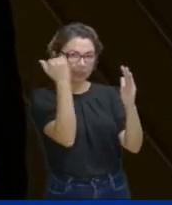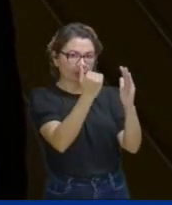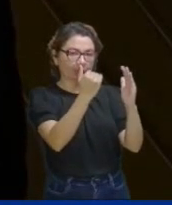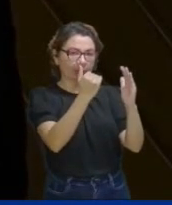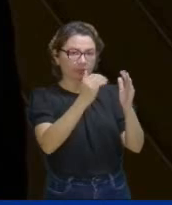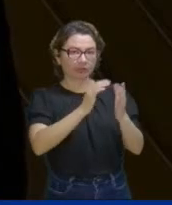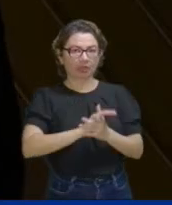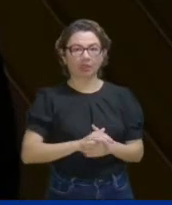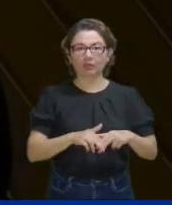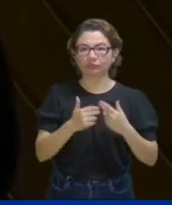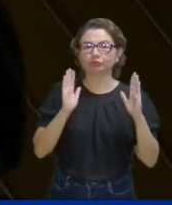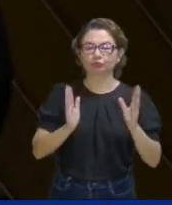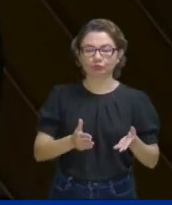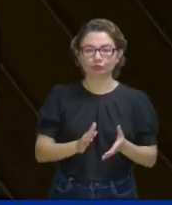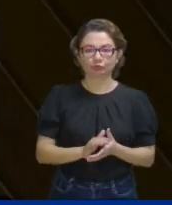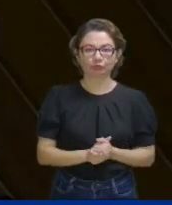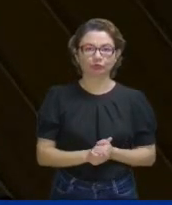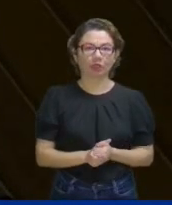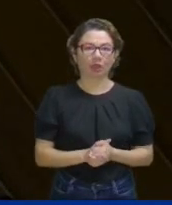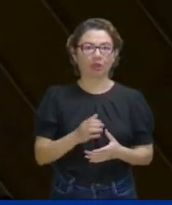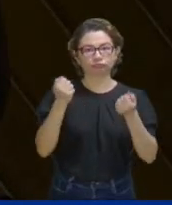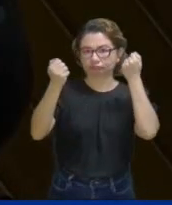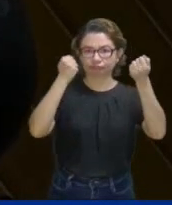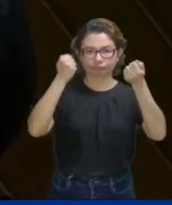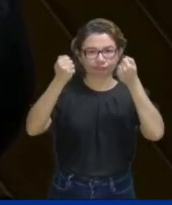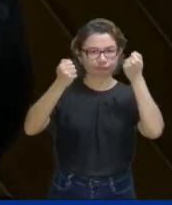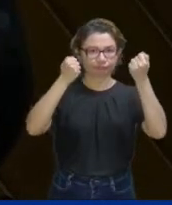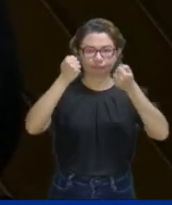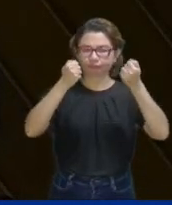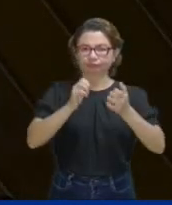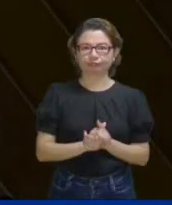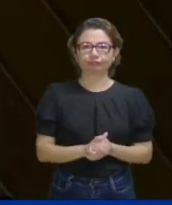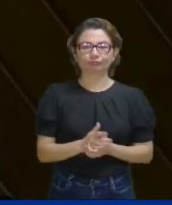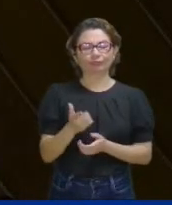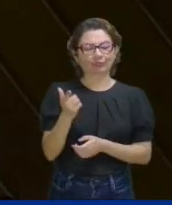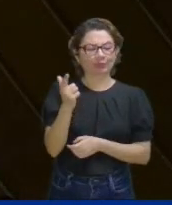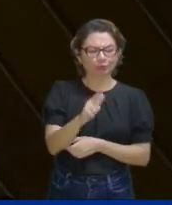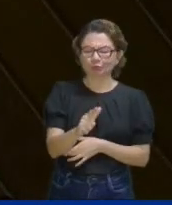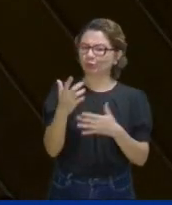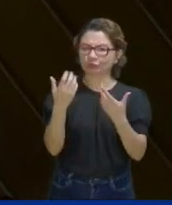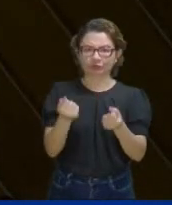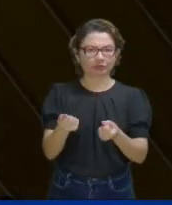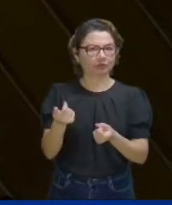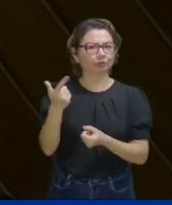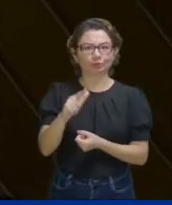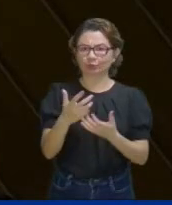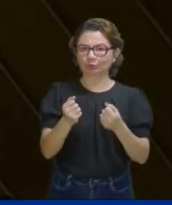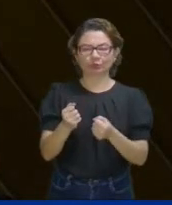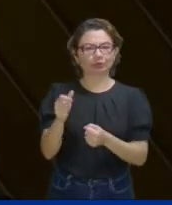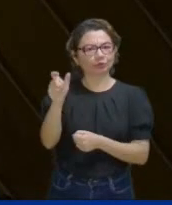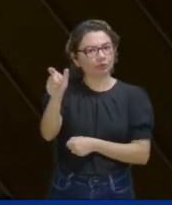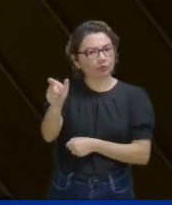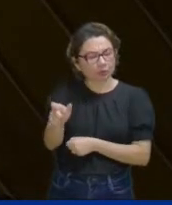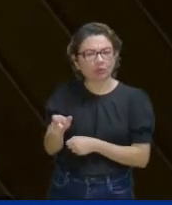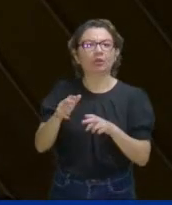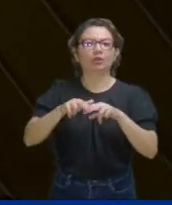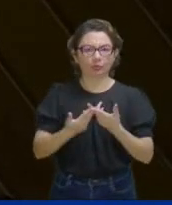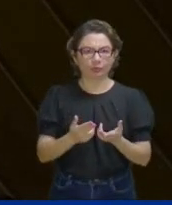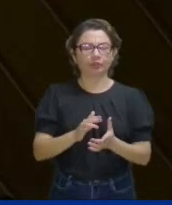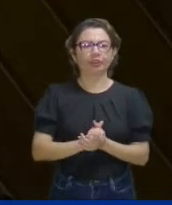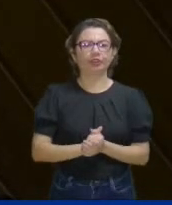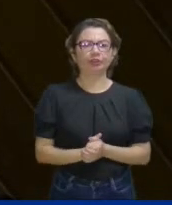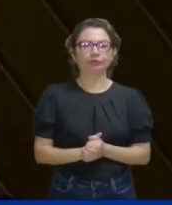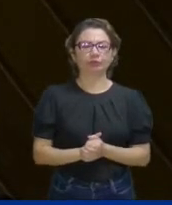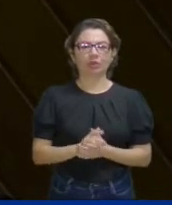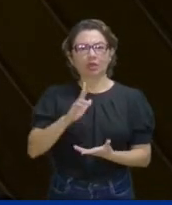contrário. Como a matéria já foi objeto de análise, eventuais inconformismos quanto ao acerto ou desacerto